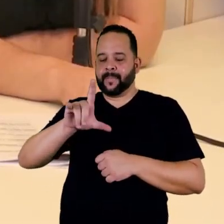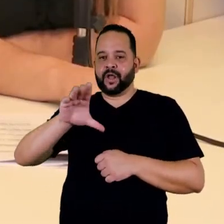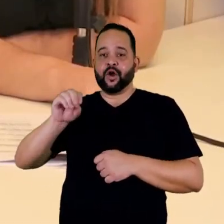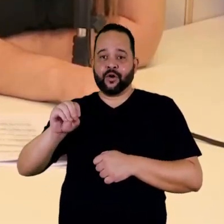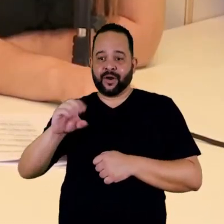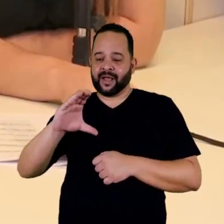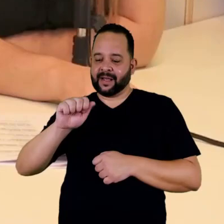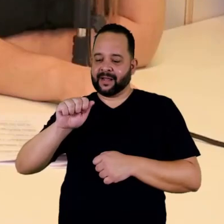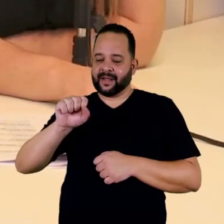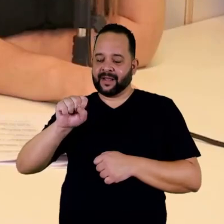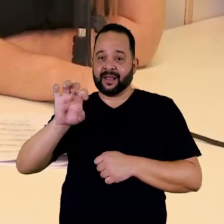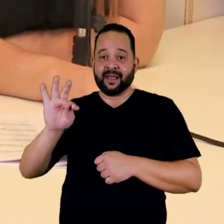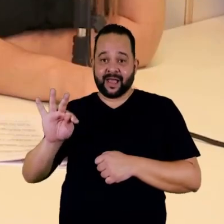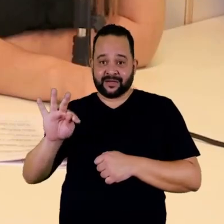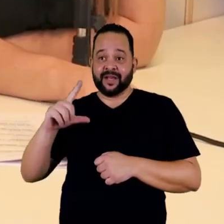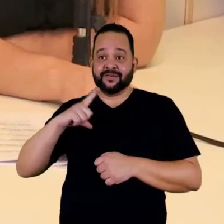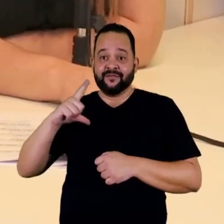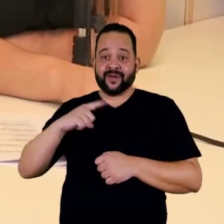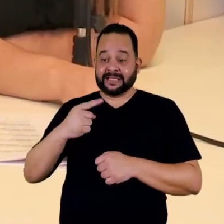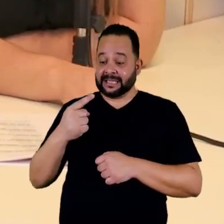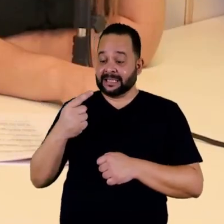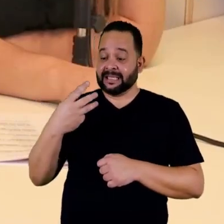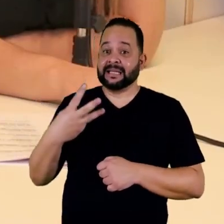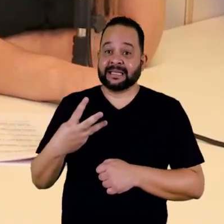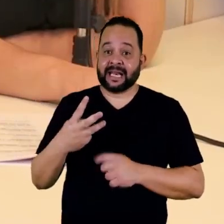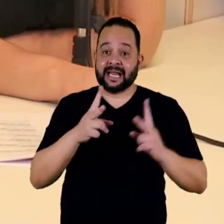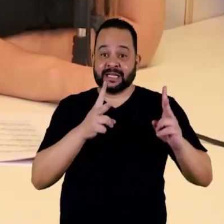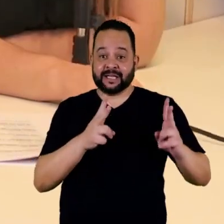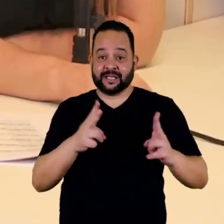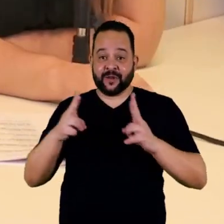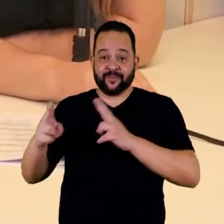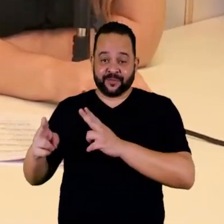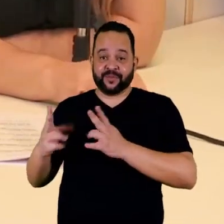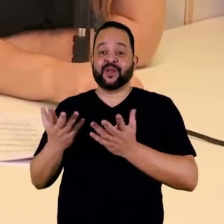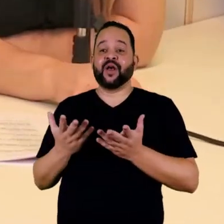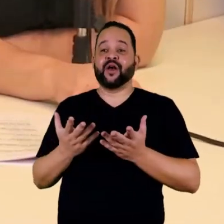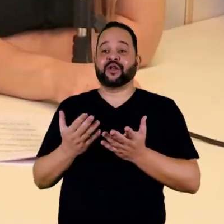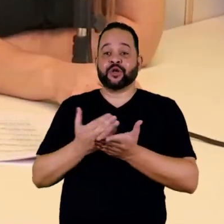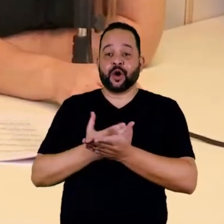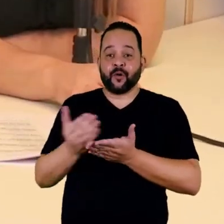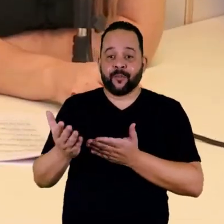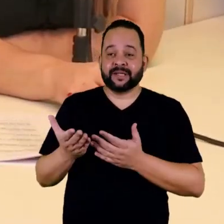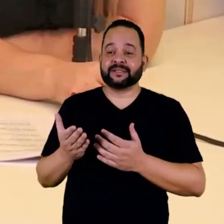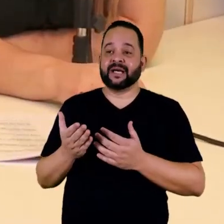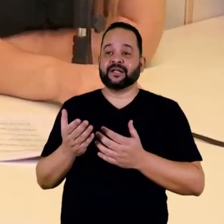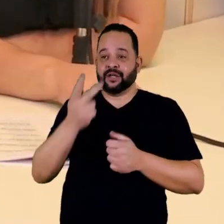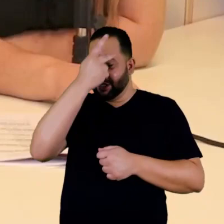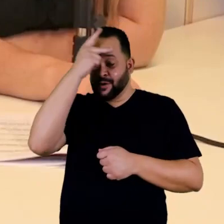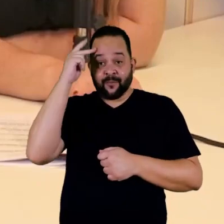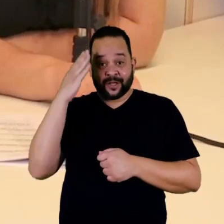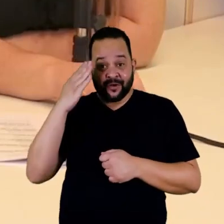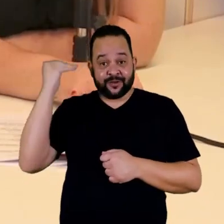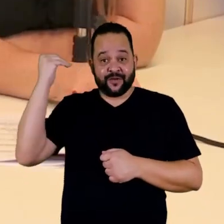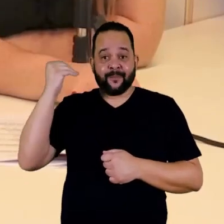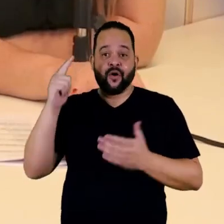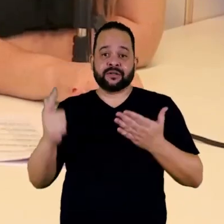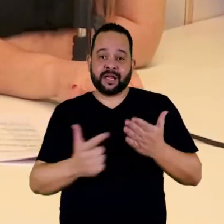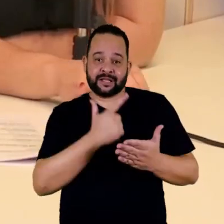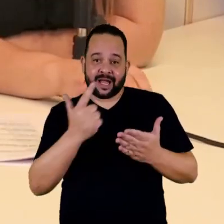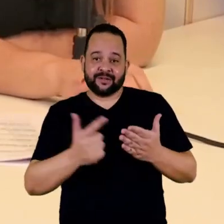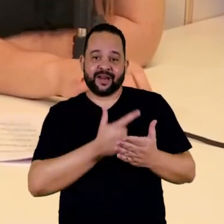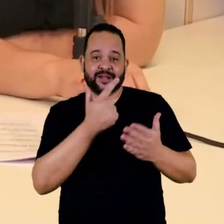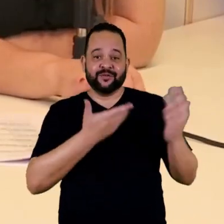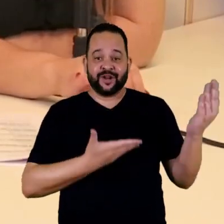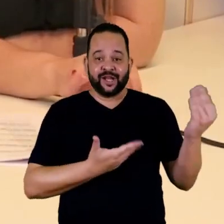vida é um livro aberto serão 13 episódios conversando assim abertamente com escritores famosos da literatura